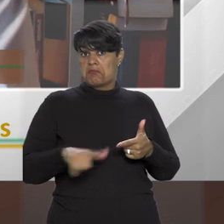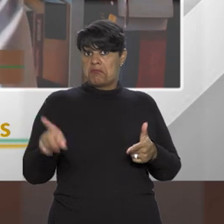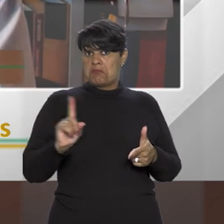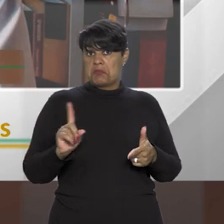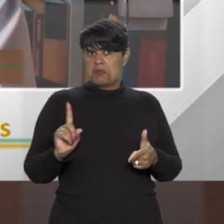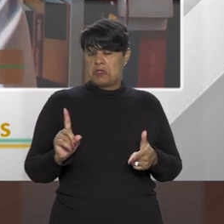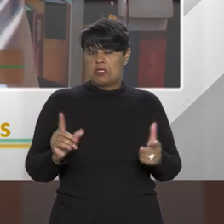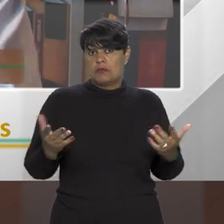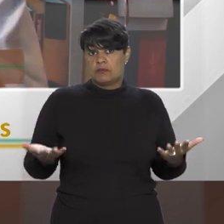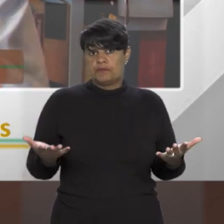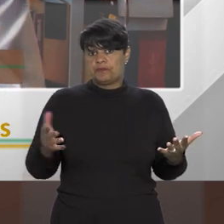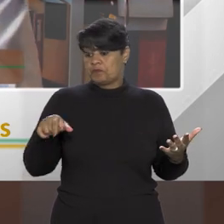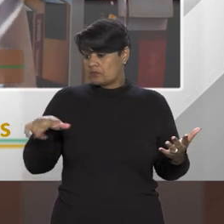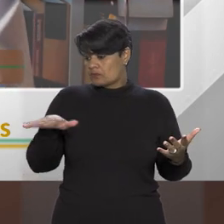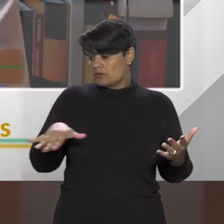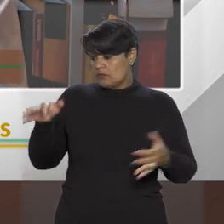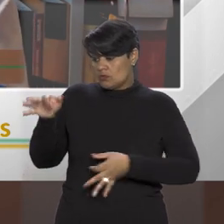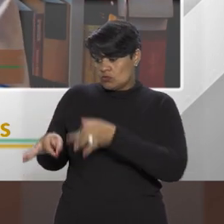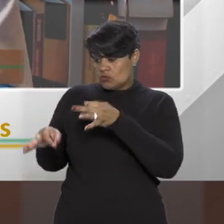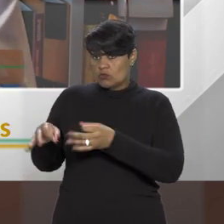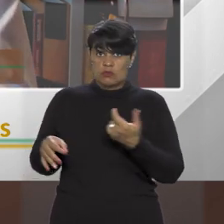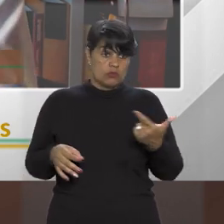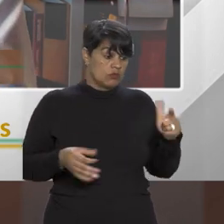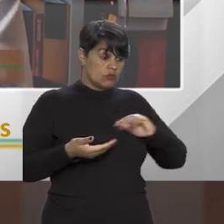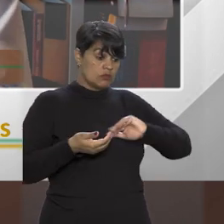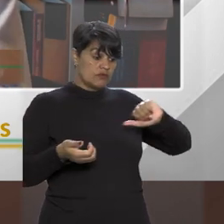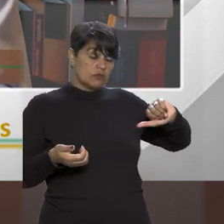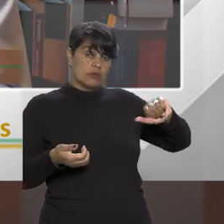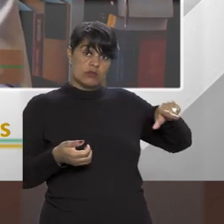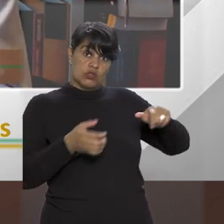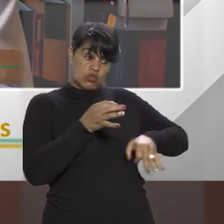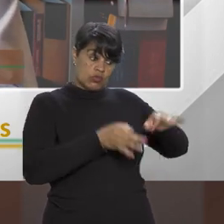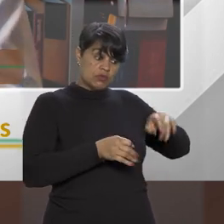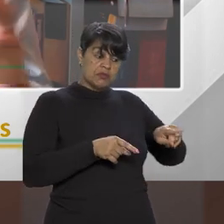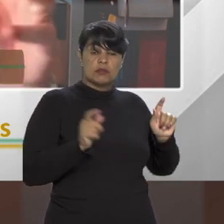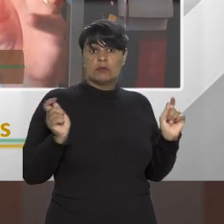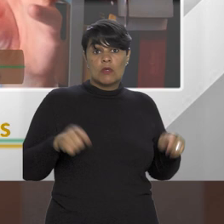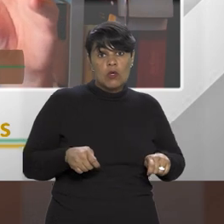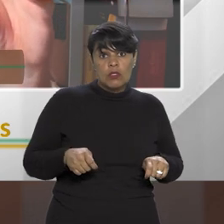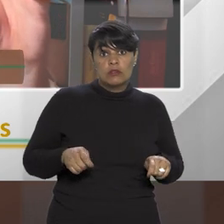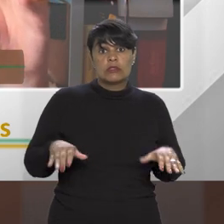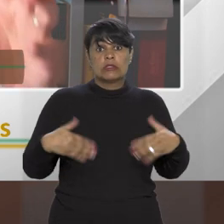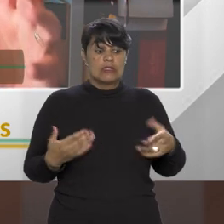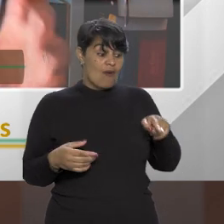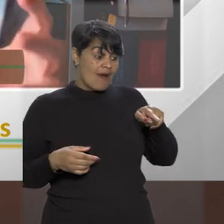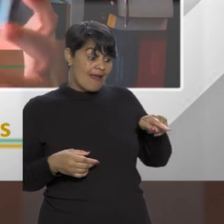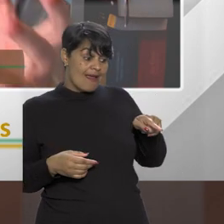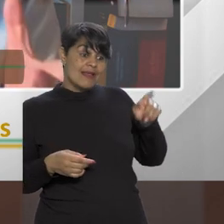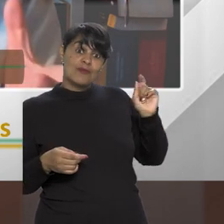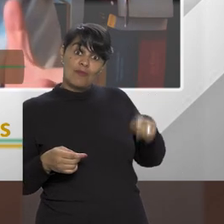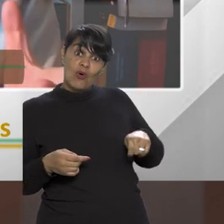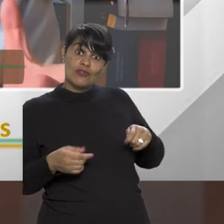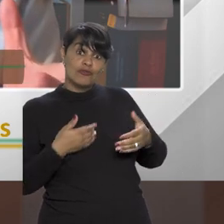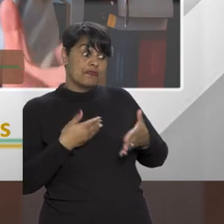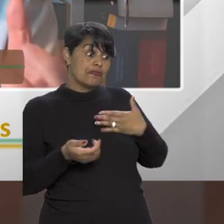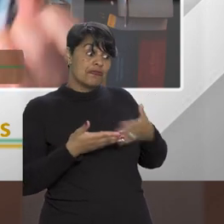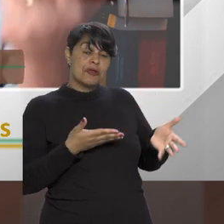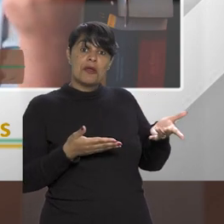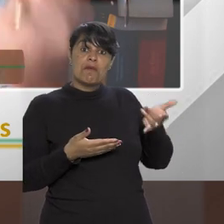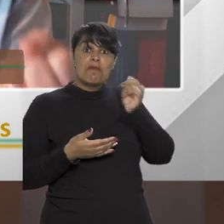E esse ente não judiciário pode ser um litigante habitual, como é a advocacia pública. Então, a cooperação